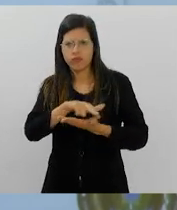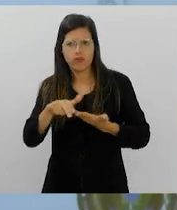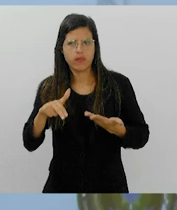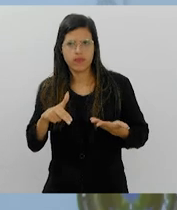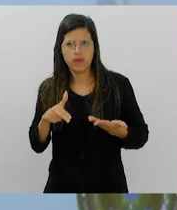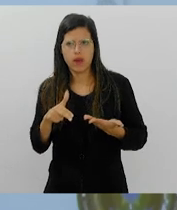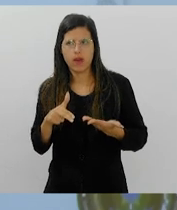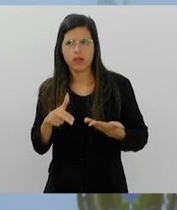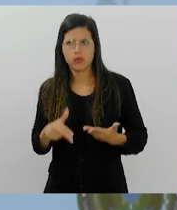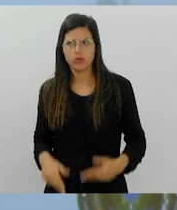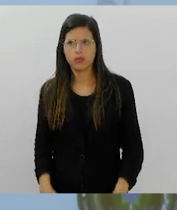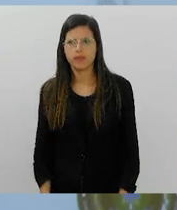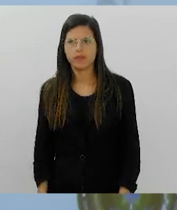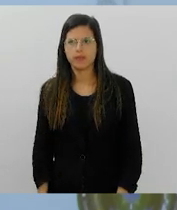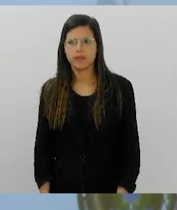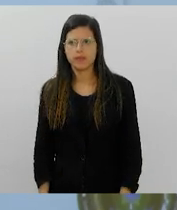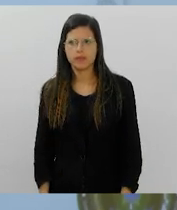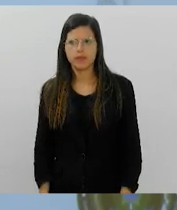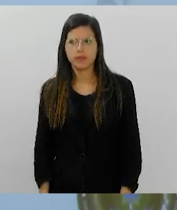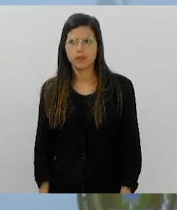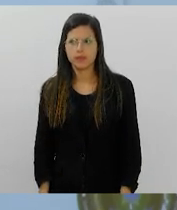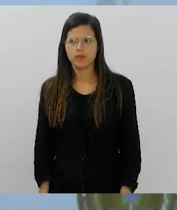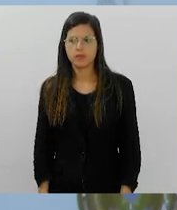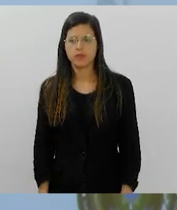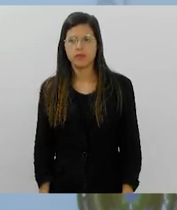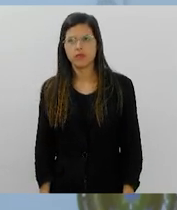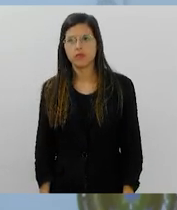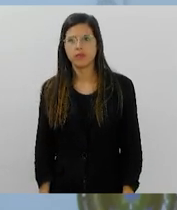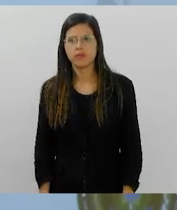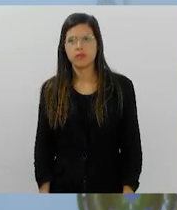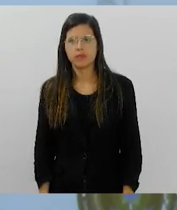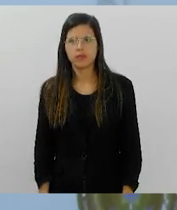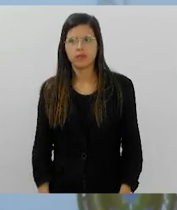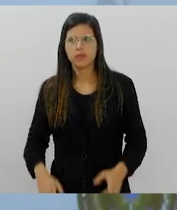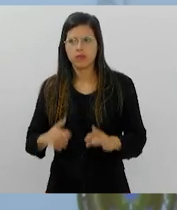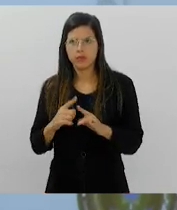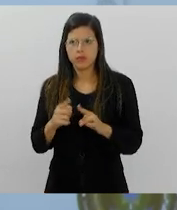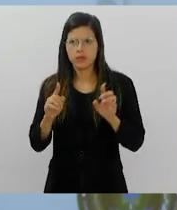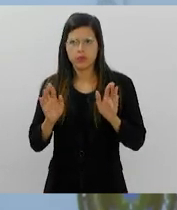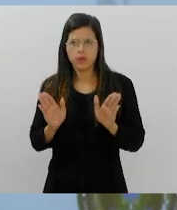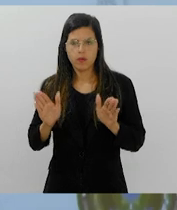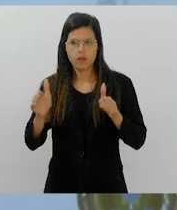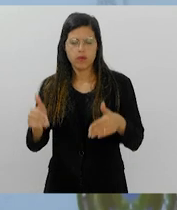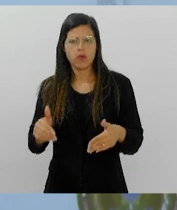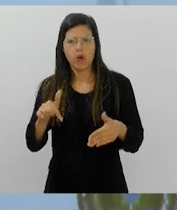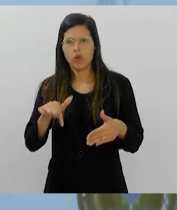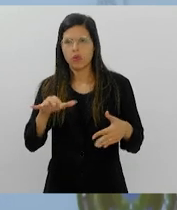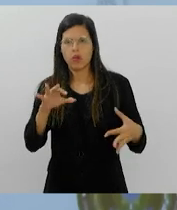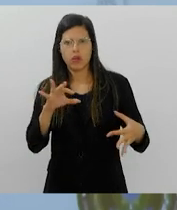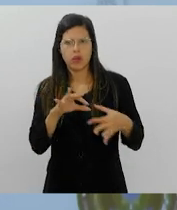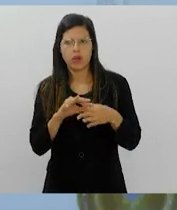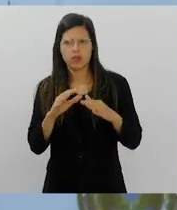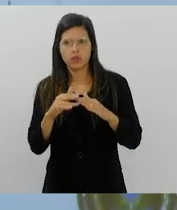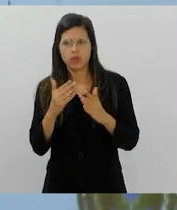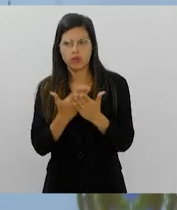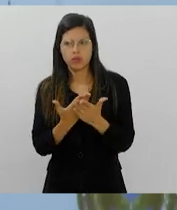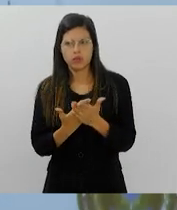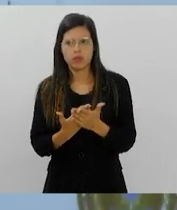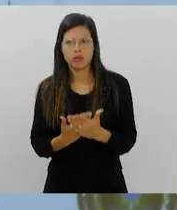objetivo do canal. Mas a gente vai focar nos que têm relação com as escolas.